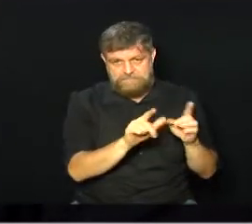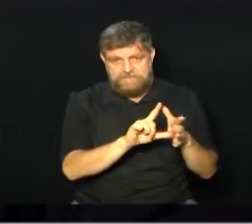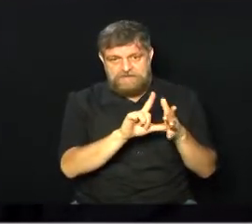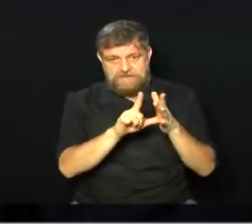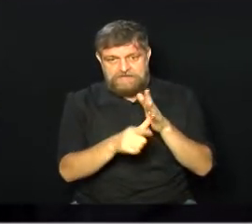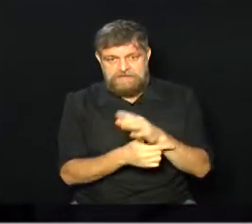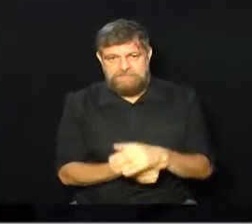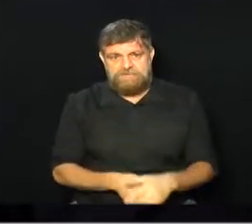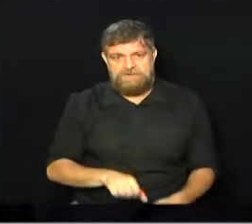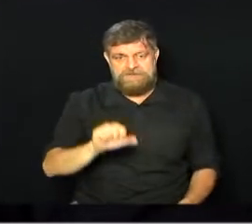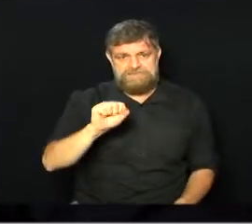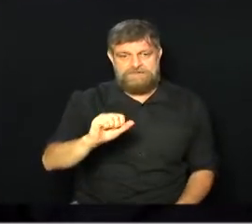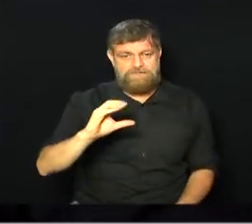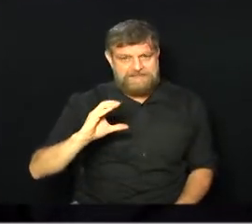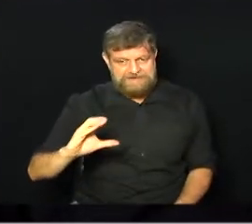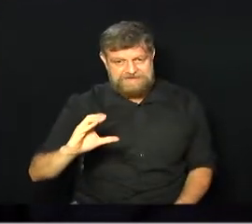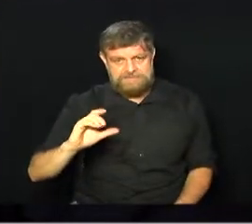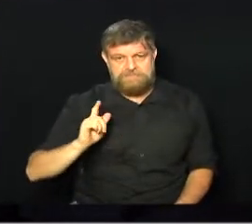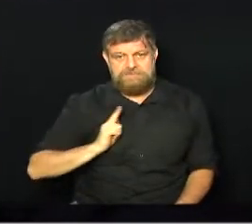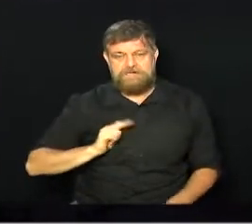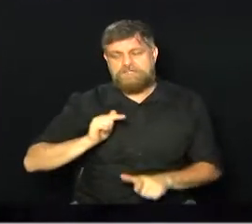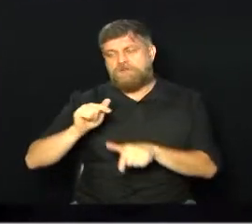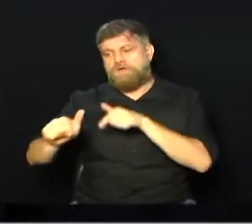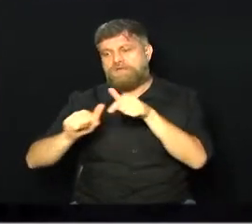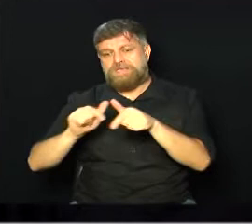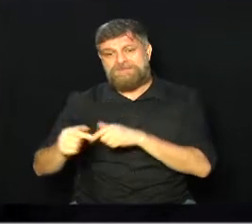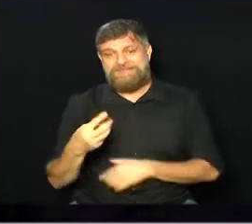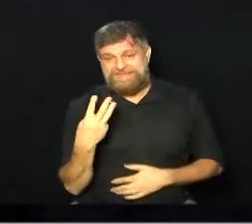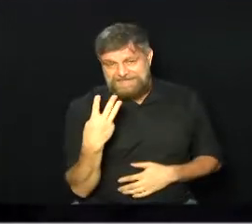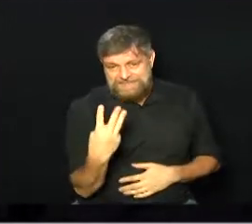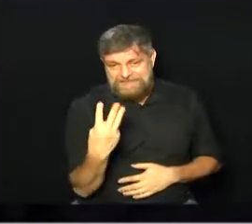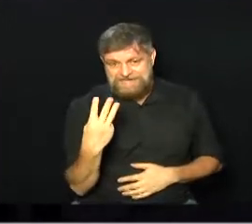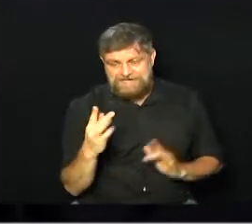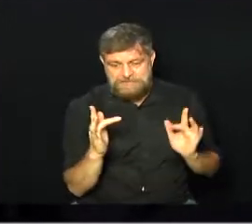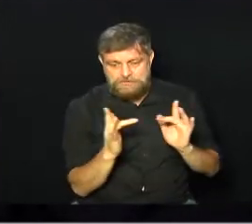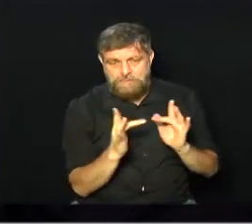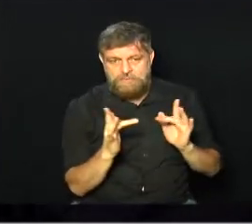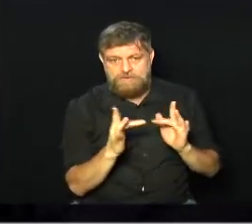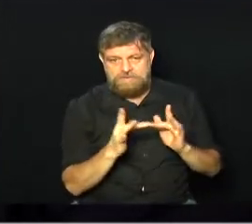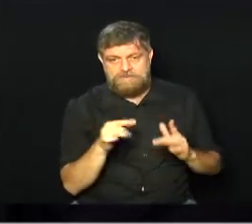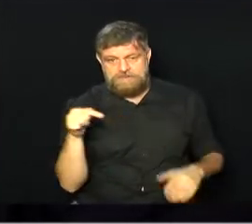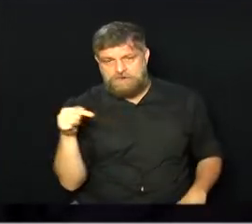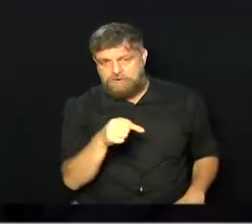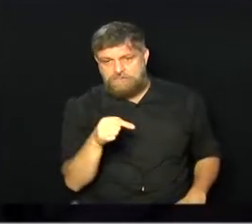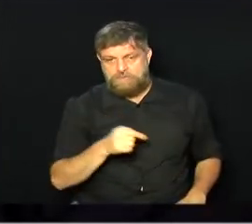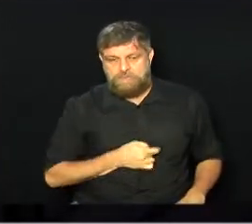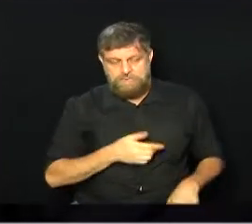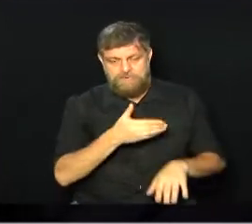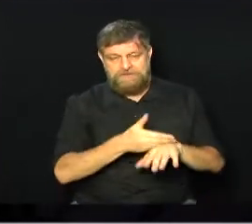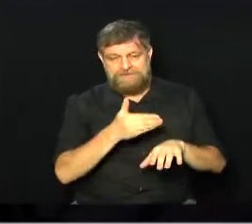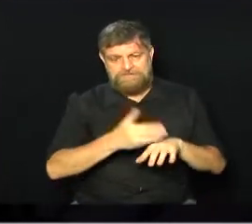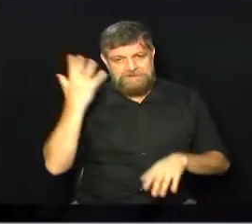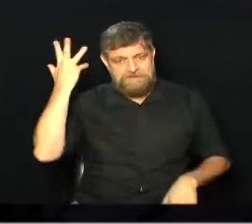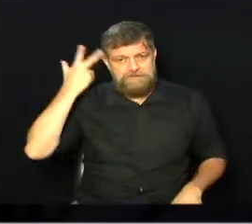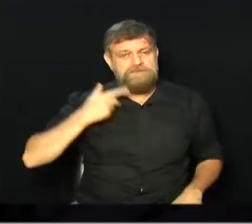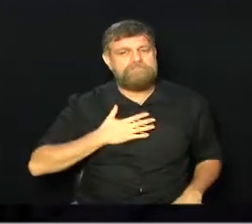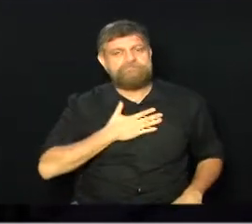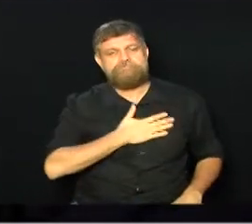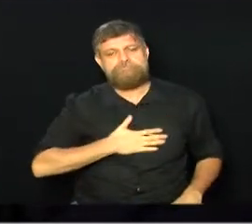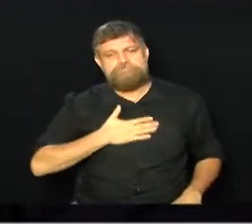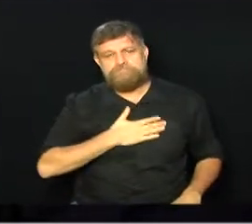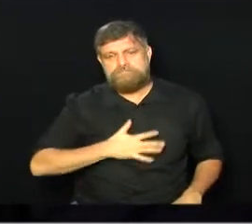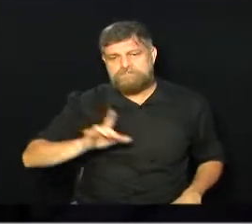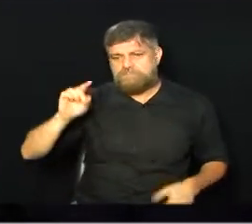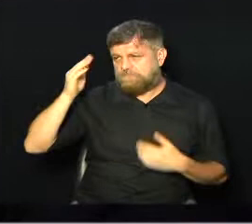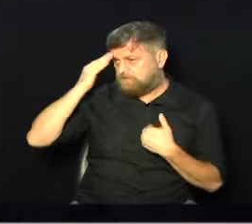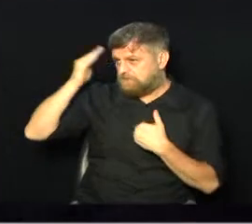Então tive 3 passagens com ele que foi muito prazerosa e, graças a Deus, não teve